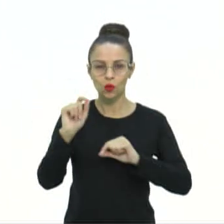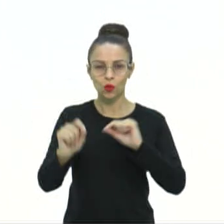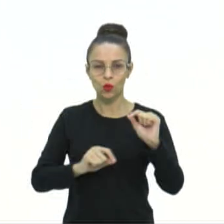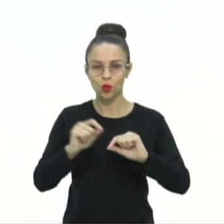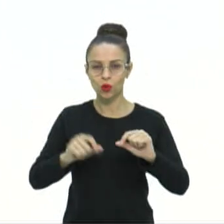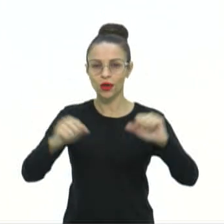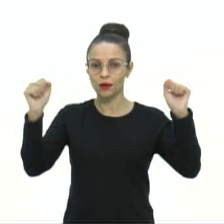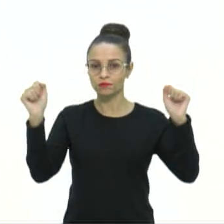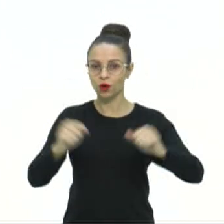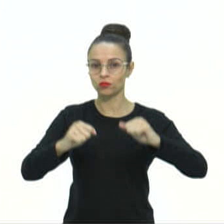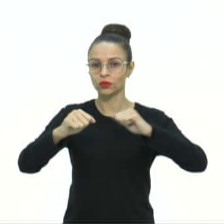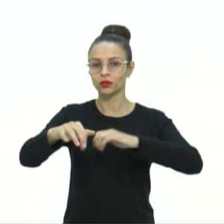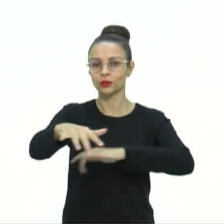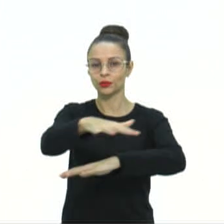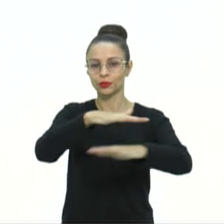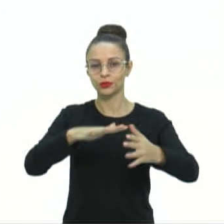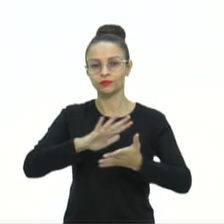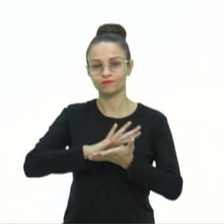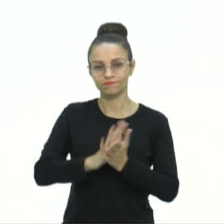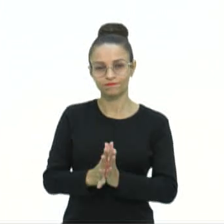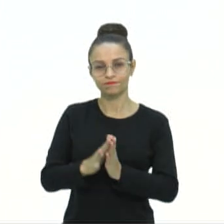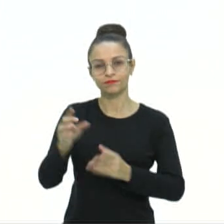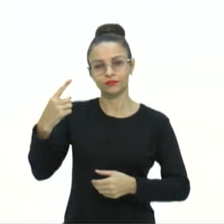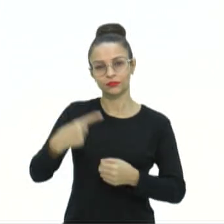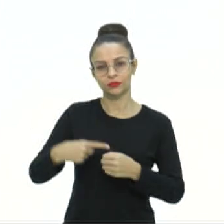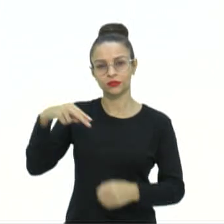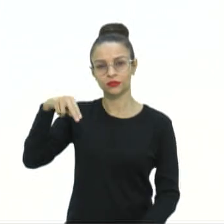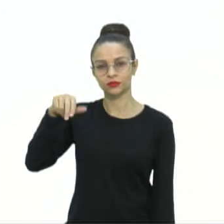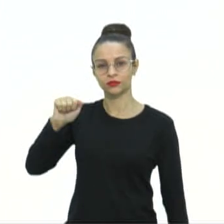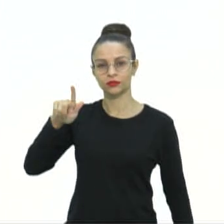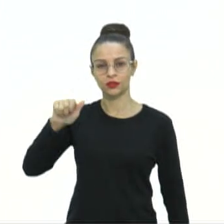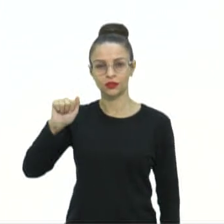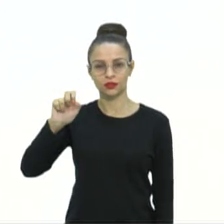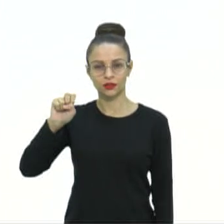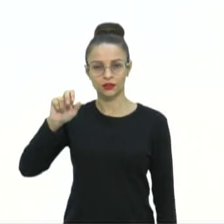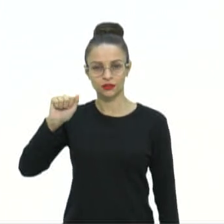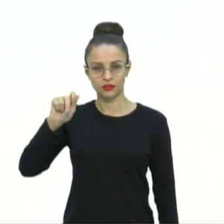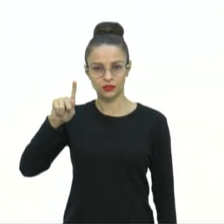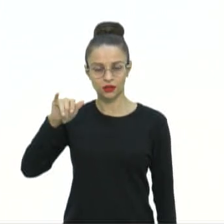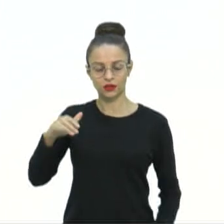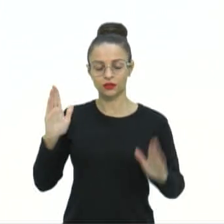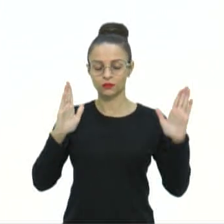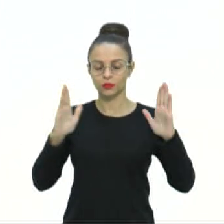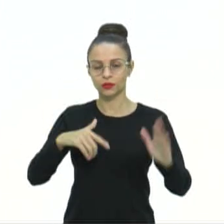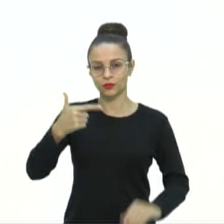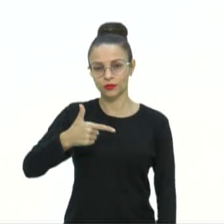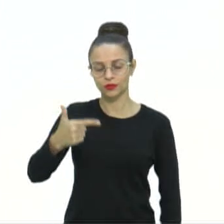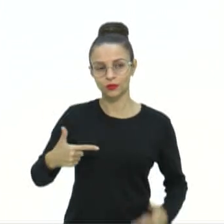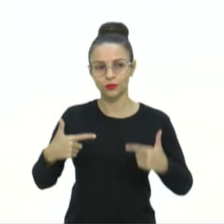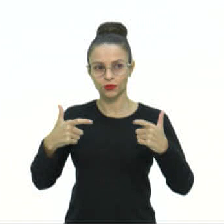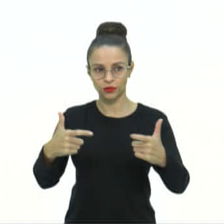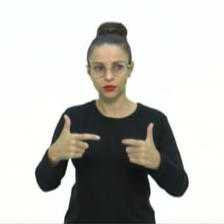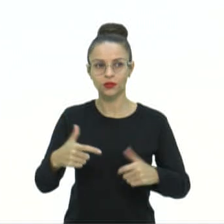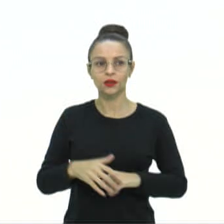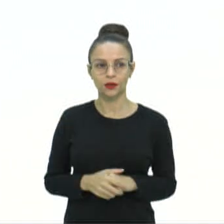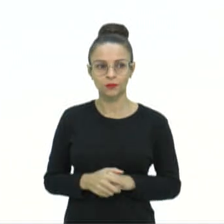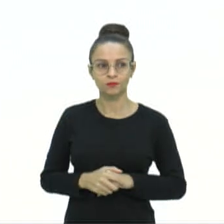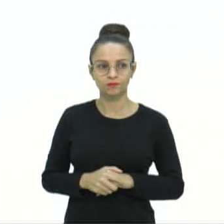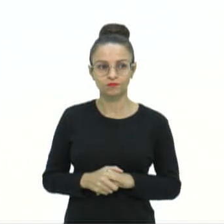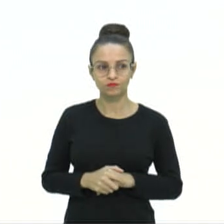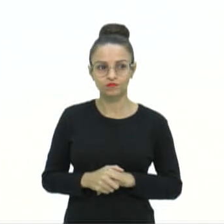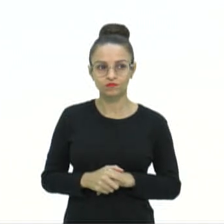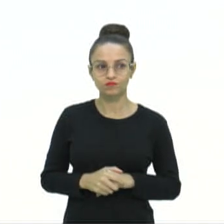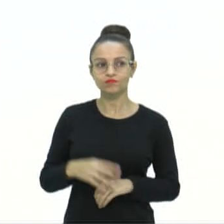pela bomba atômica que destruiu Nagasaki durante a Segunda Guerra Mundial, que foi de 4 vezes 10 na terceira